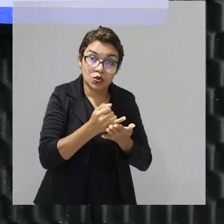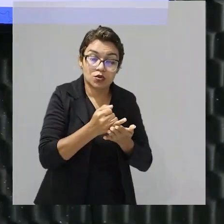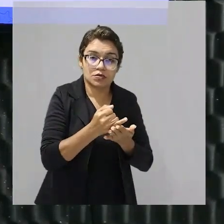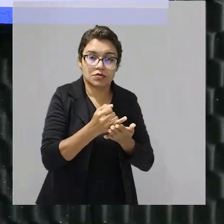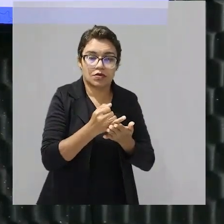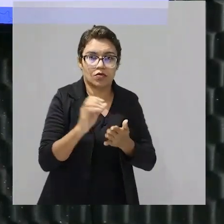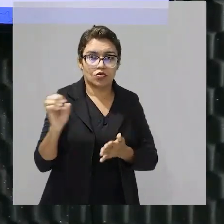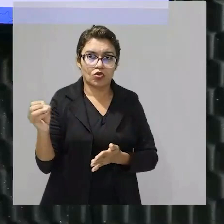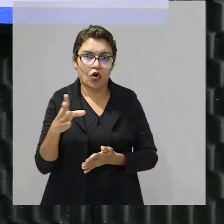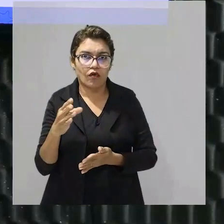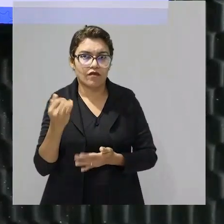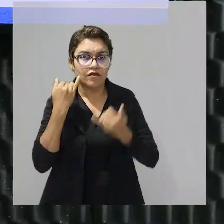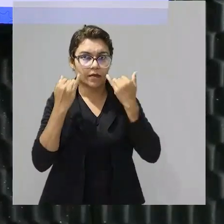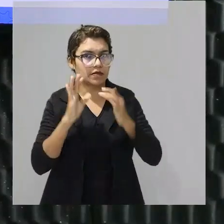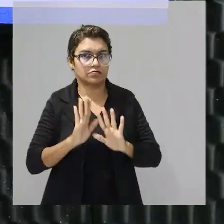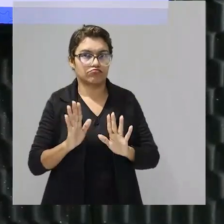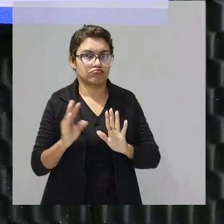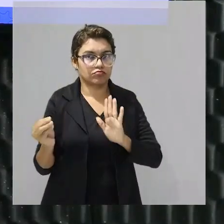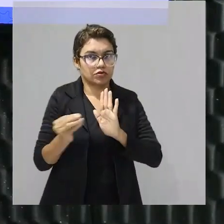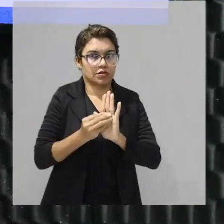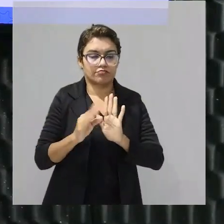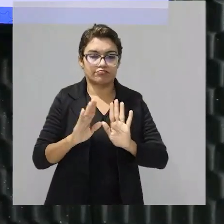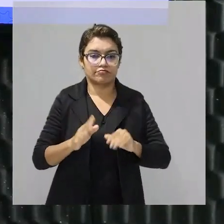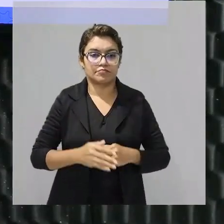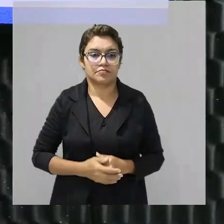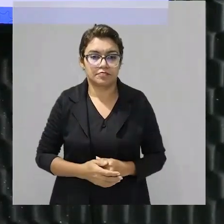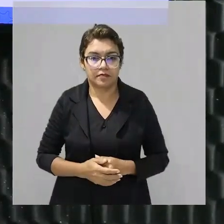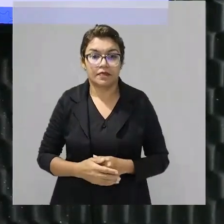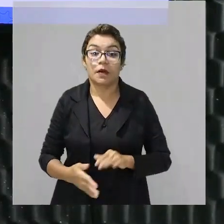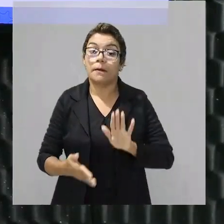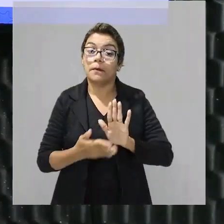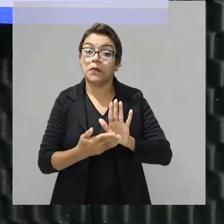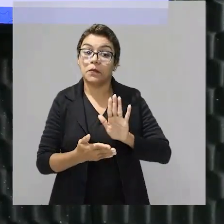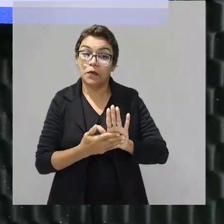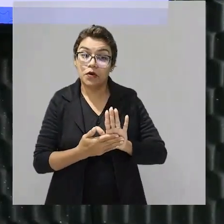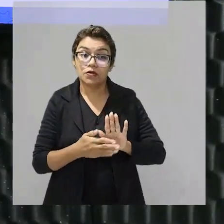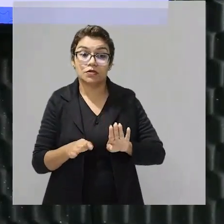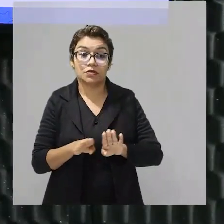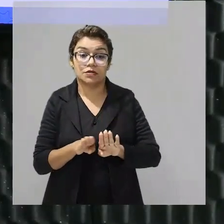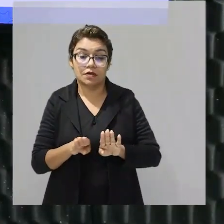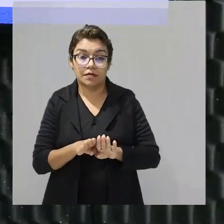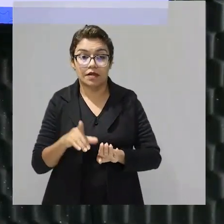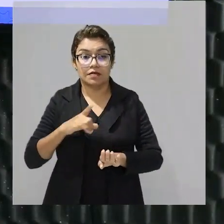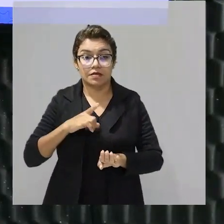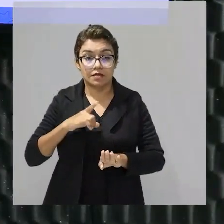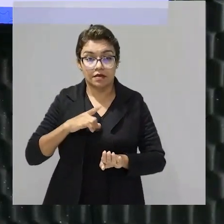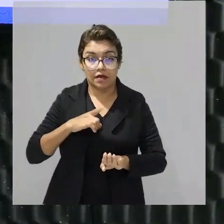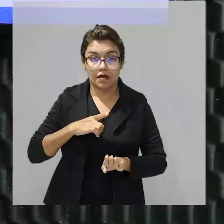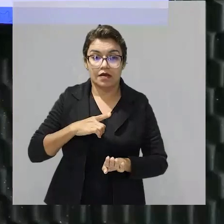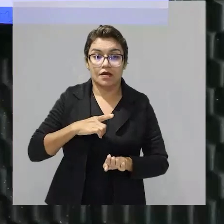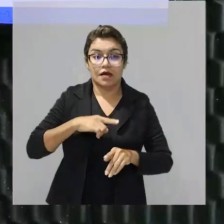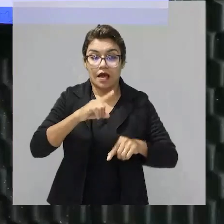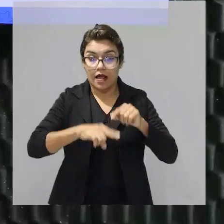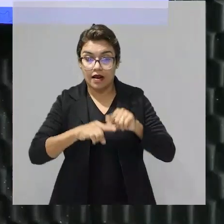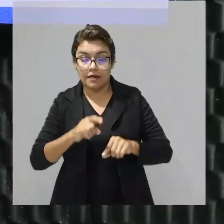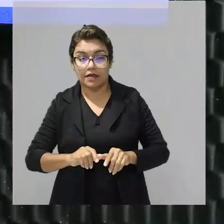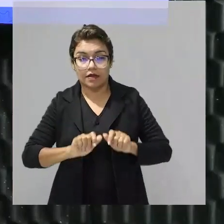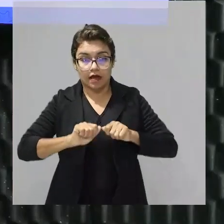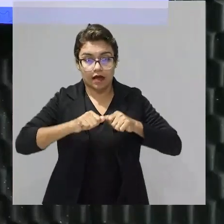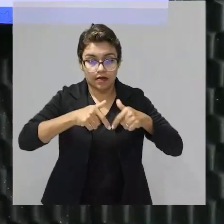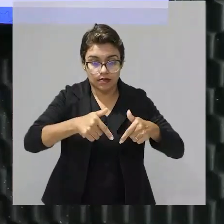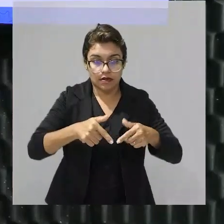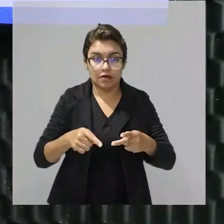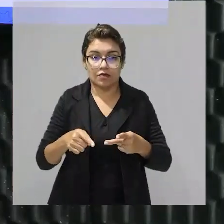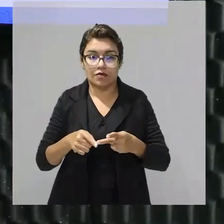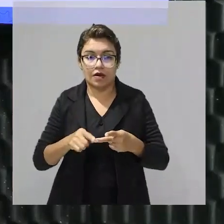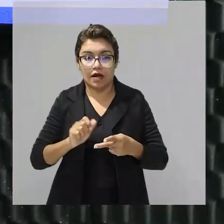vai começar a conclusão do seu texto. 2. Retomar os objetivos que você estabeleceu nos